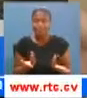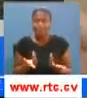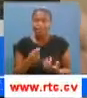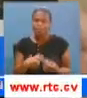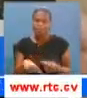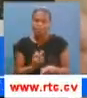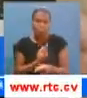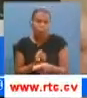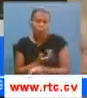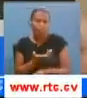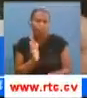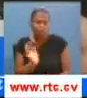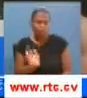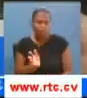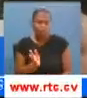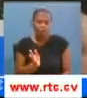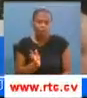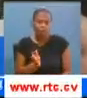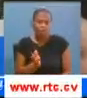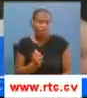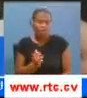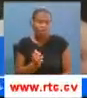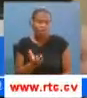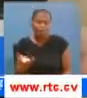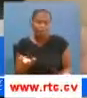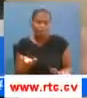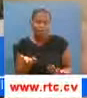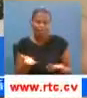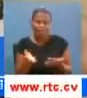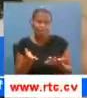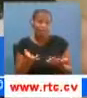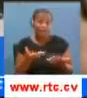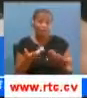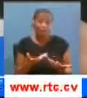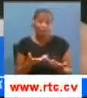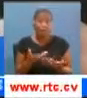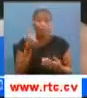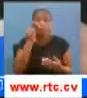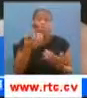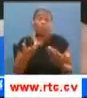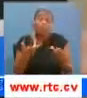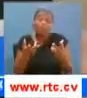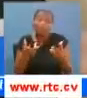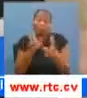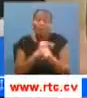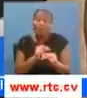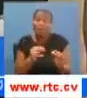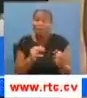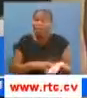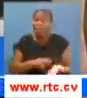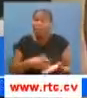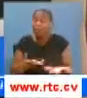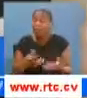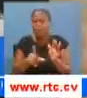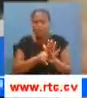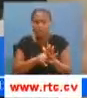Há coisas que já não são compagináveis ou então consentâneas com a nova realidade. Mas, grosso modo, temos uma